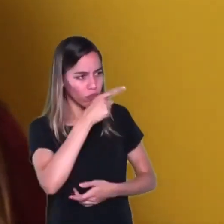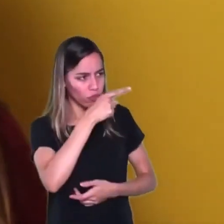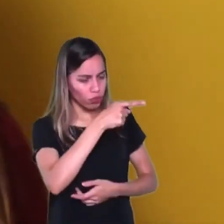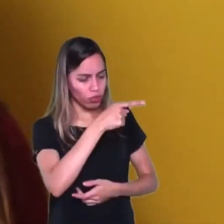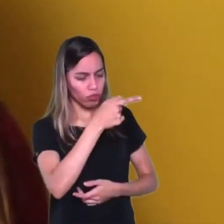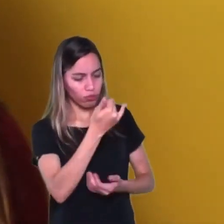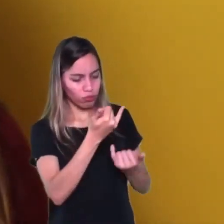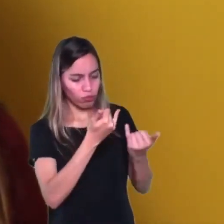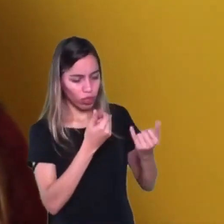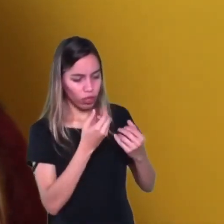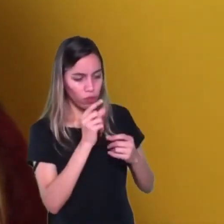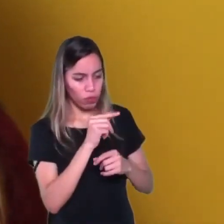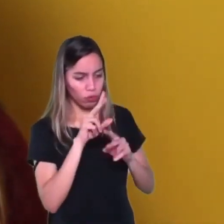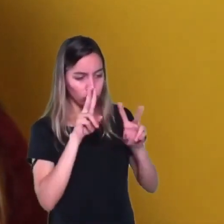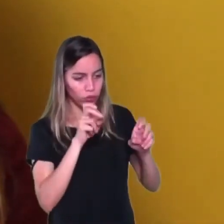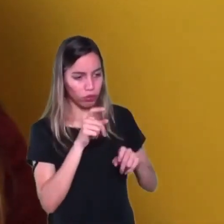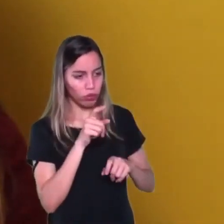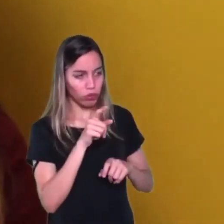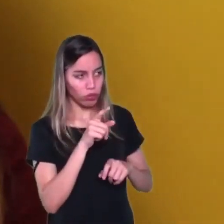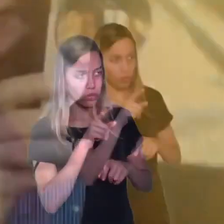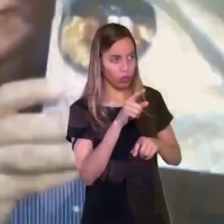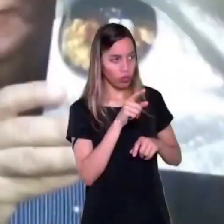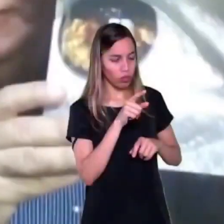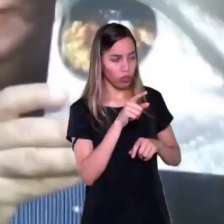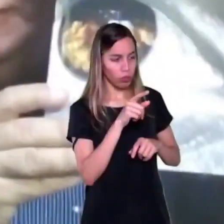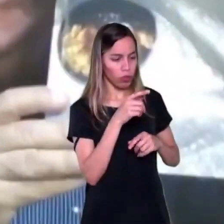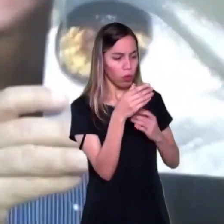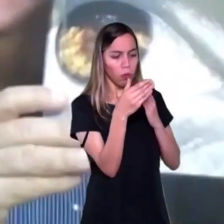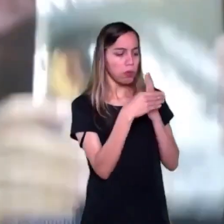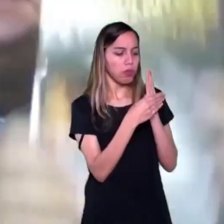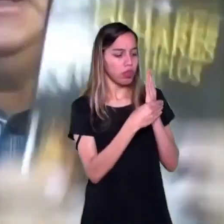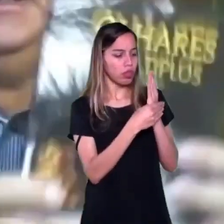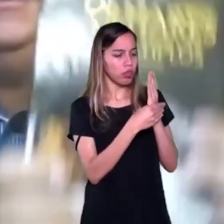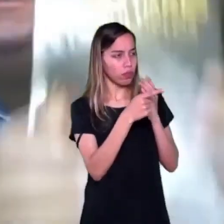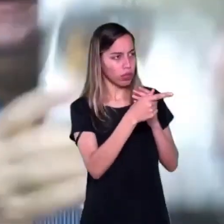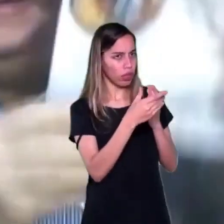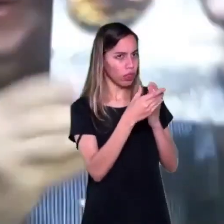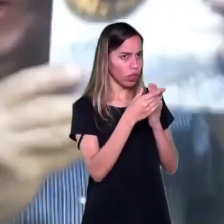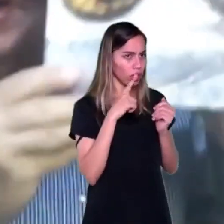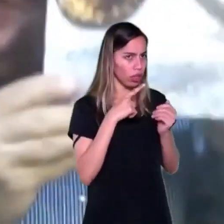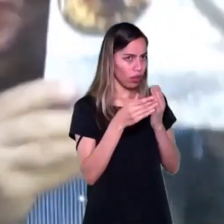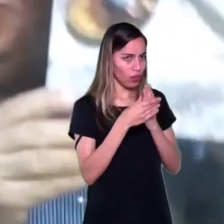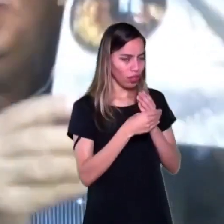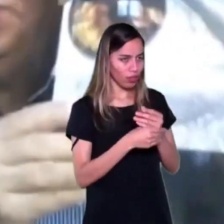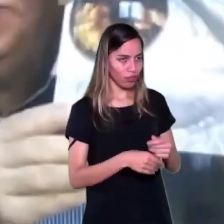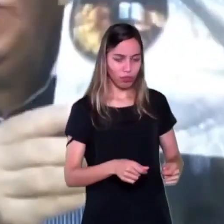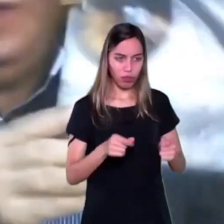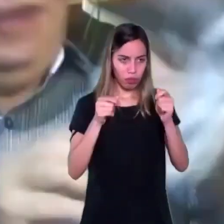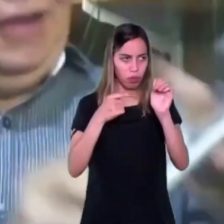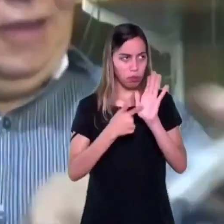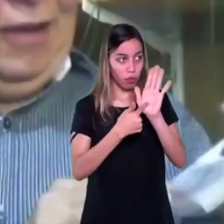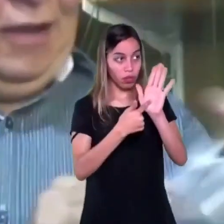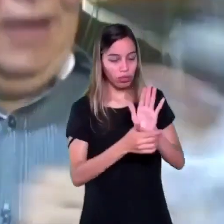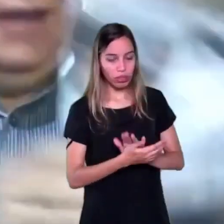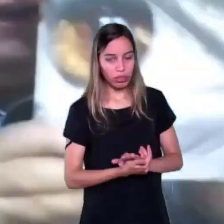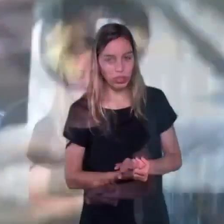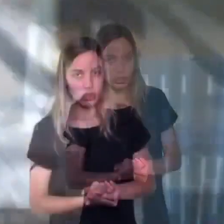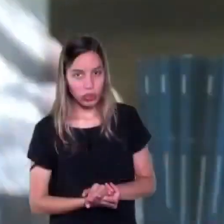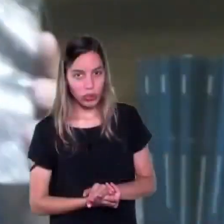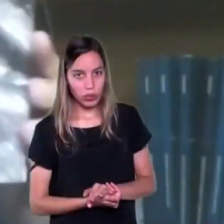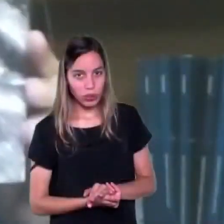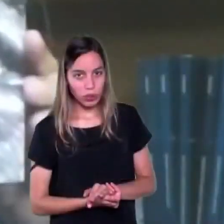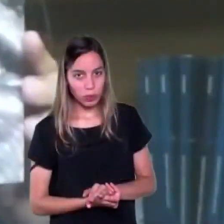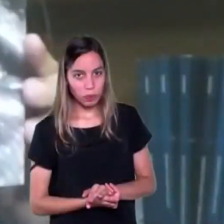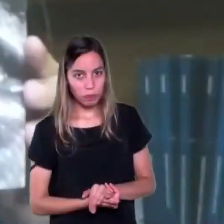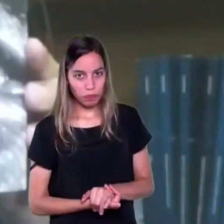que o livro representa na sua vida, né? Você está sempre com o livro na mão. Ah lá. Silvio segura nas mãos o livro Olhares Múltiplos. A capa